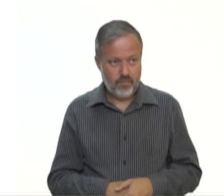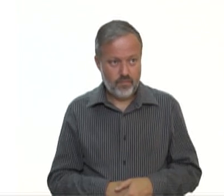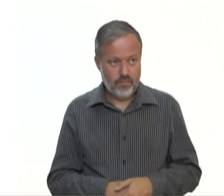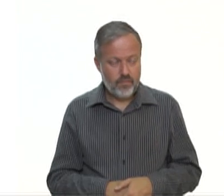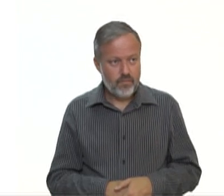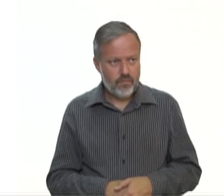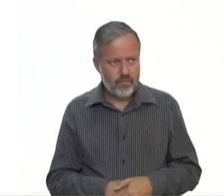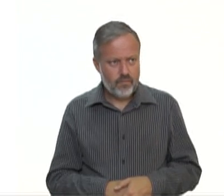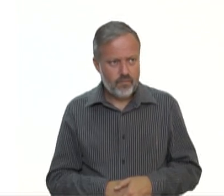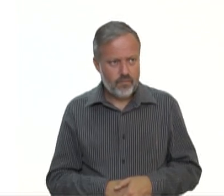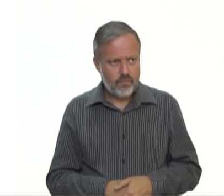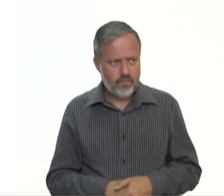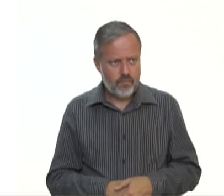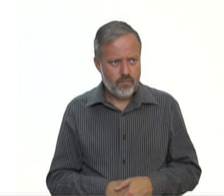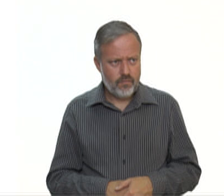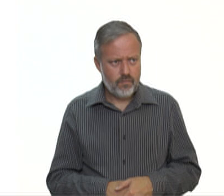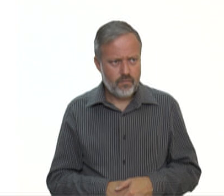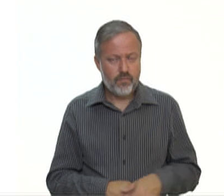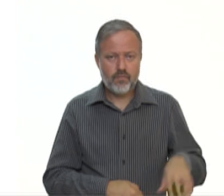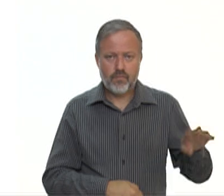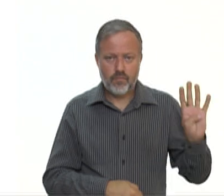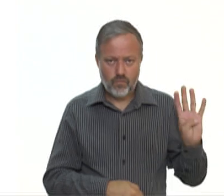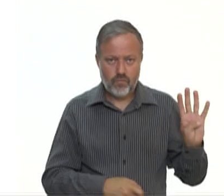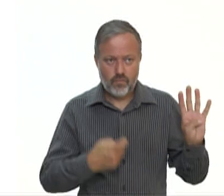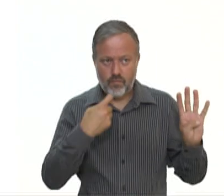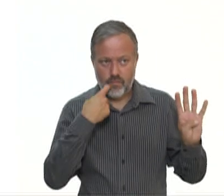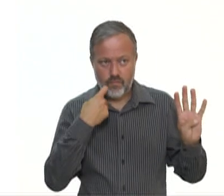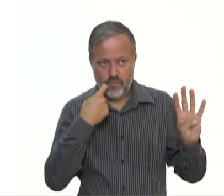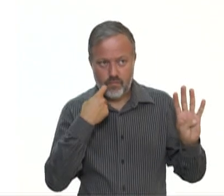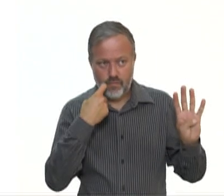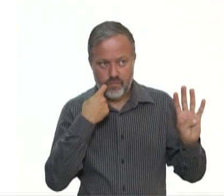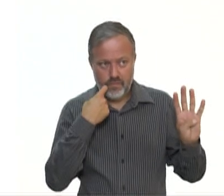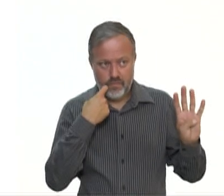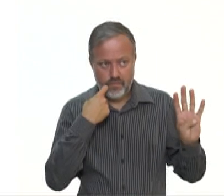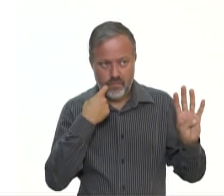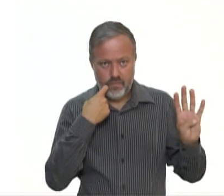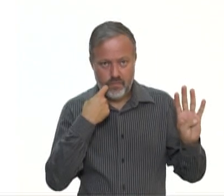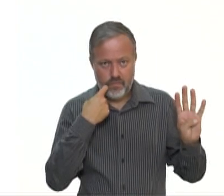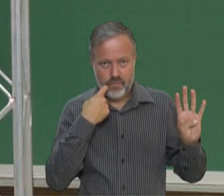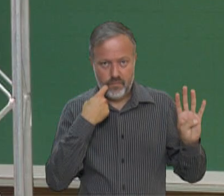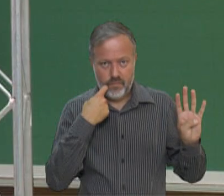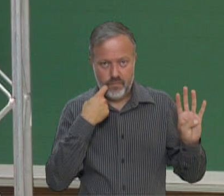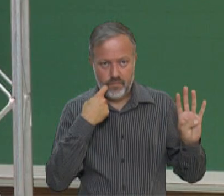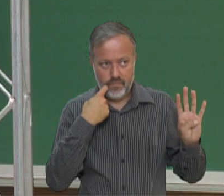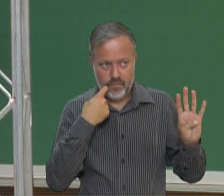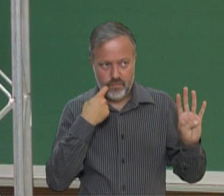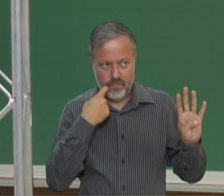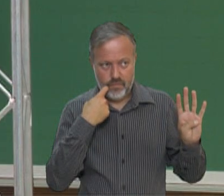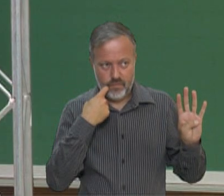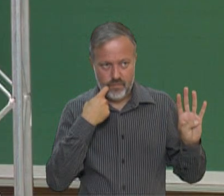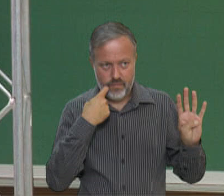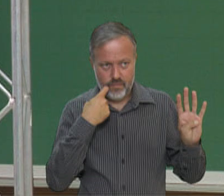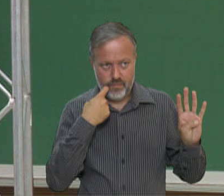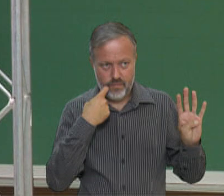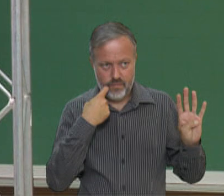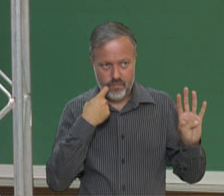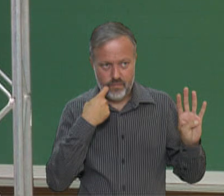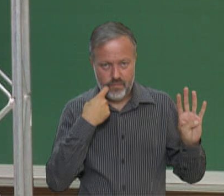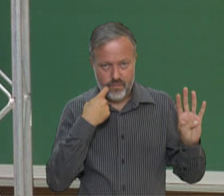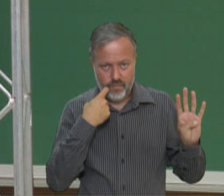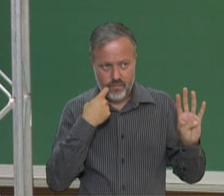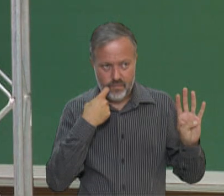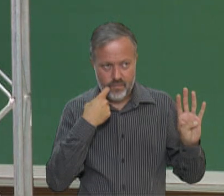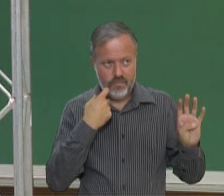Sexta-feira, viernes. Sim? Lunes, martes, miércoles, jueves, viernes,